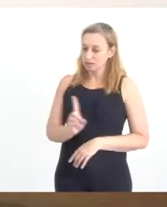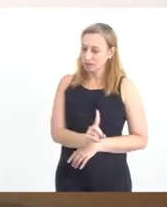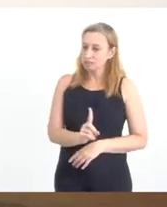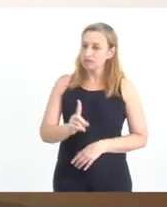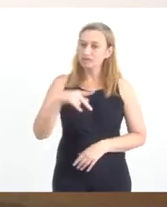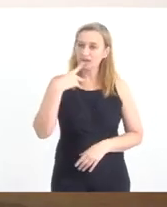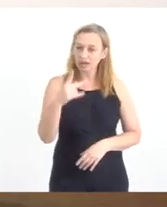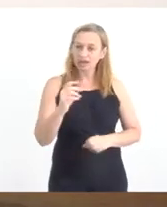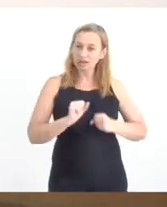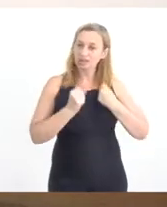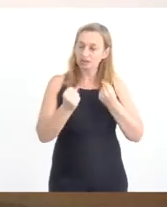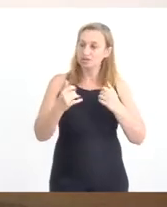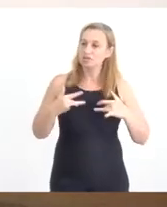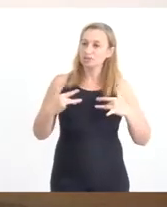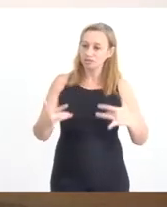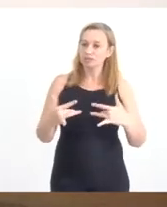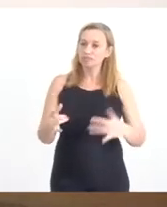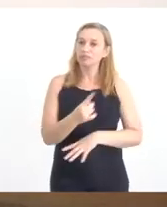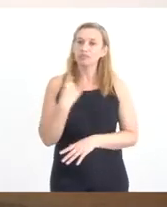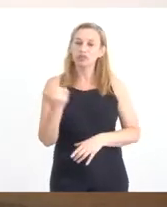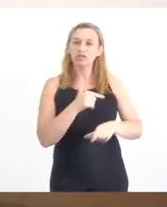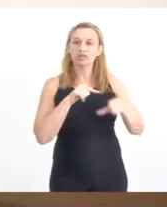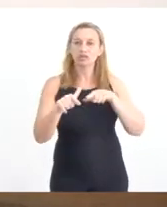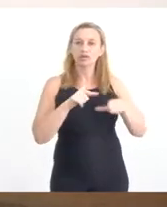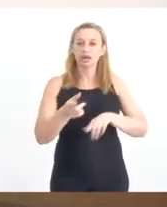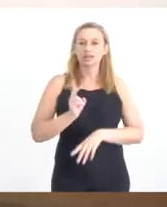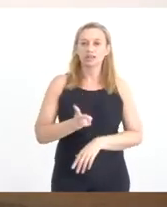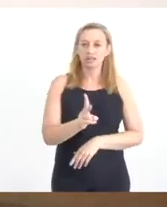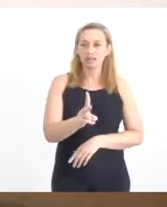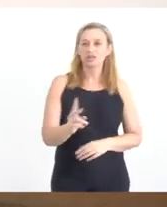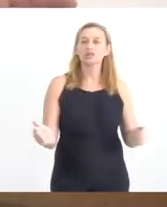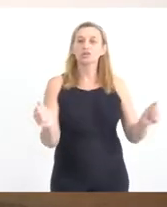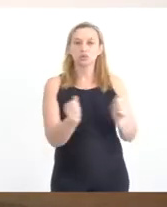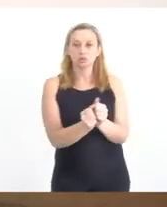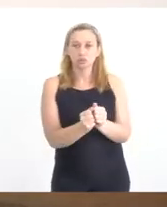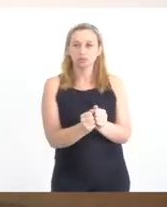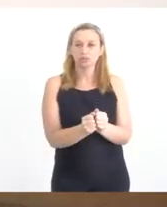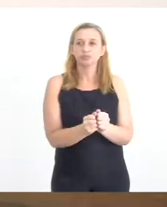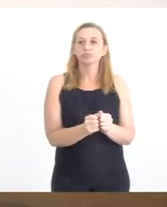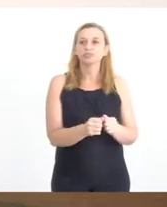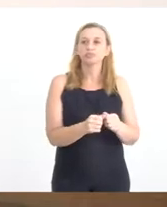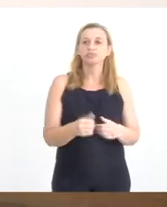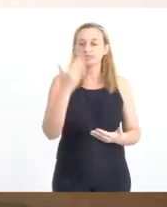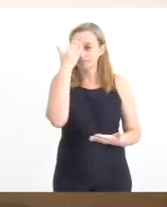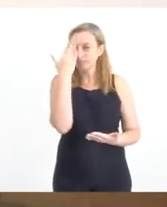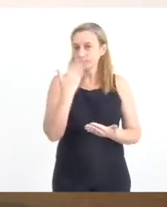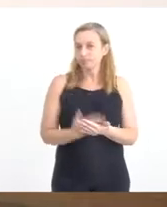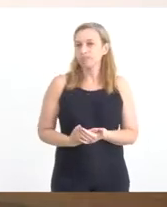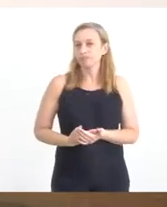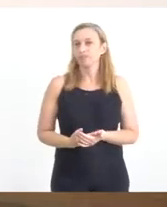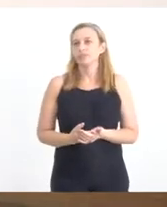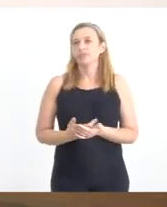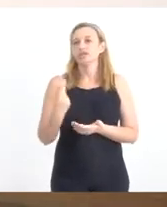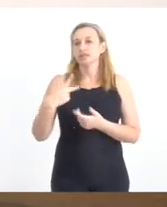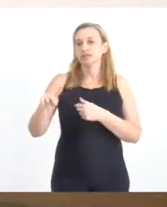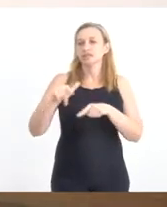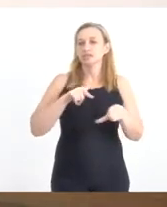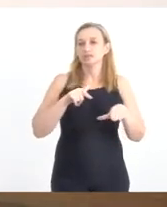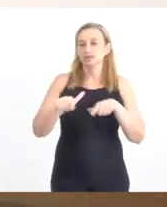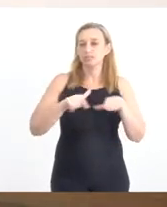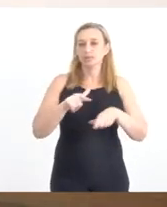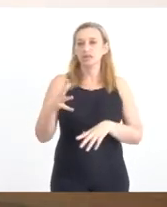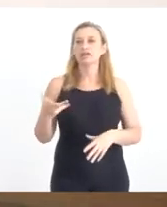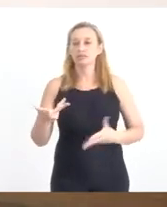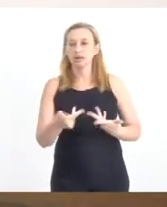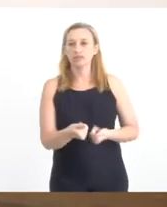essa força essa solidariedade para gente trabalhar sempre em conjunto E com muita confiança nesse teu trabalho que é